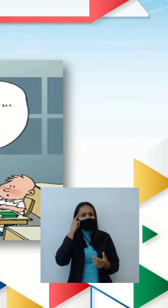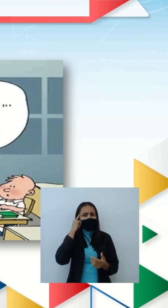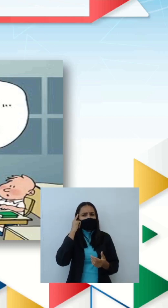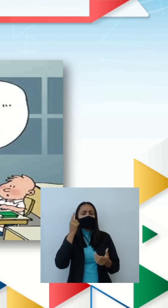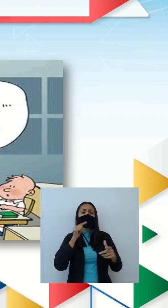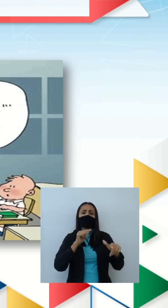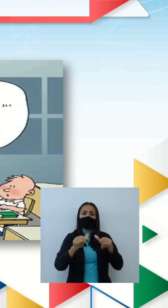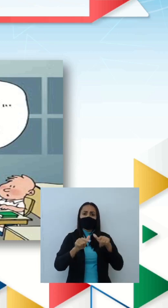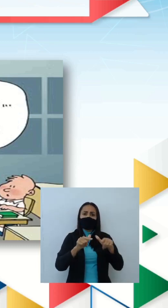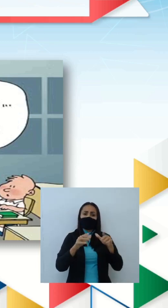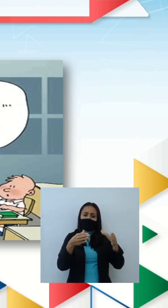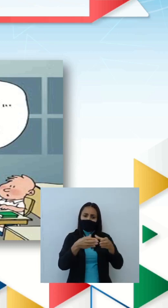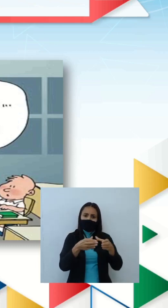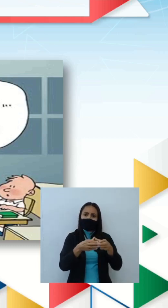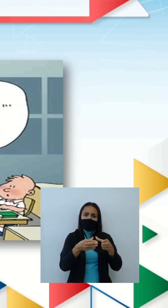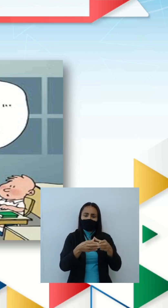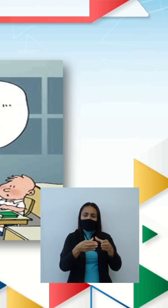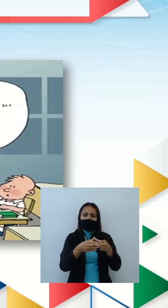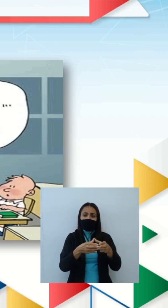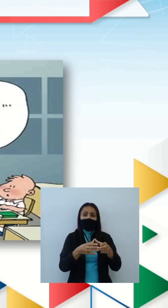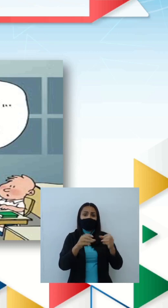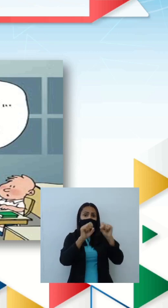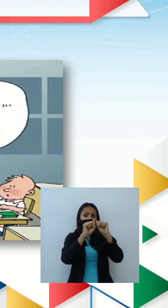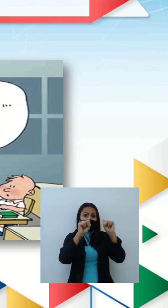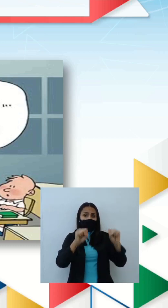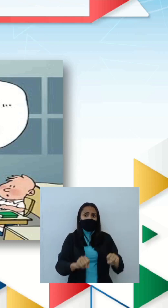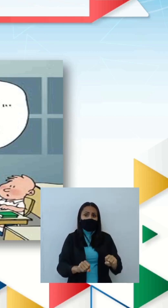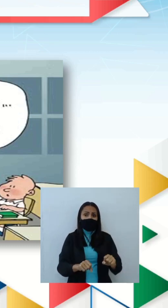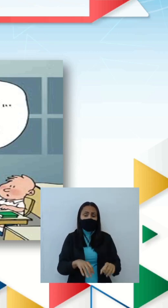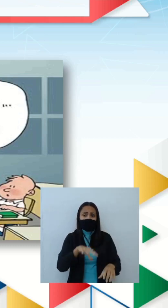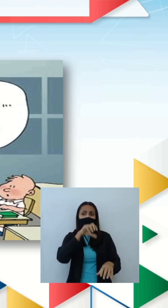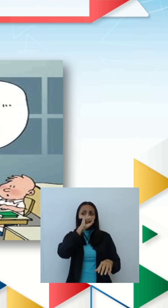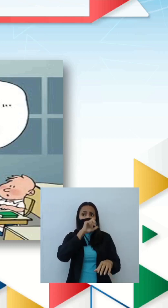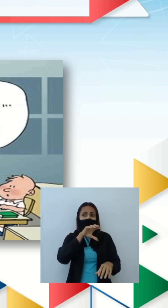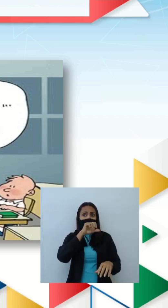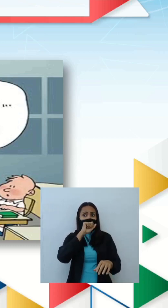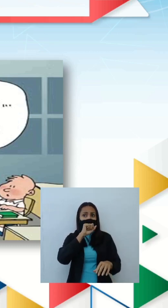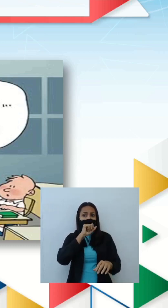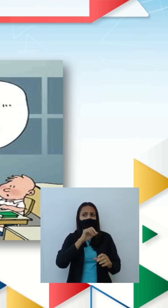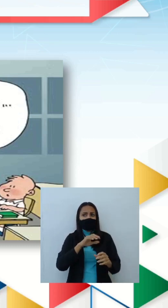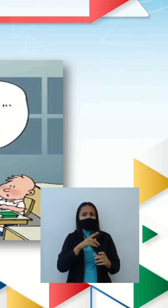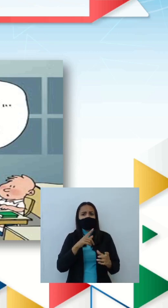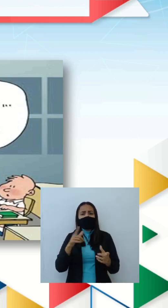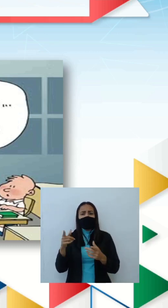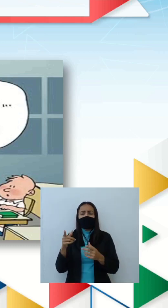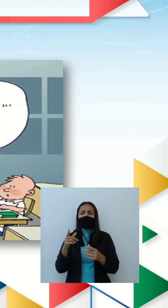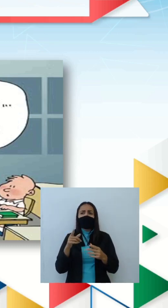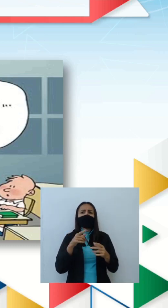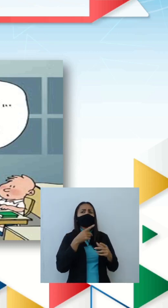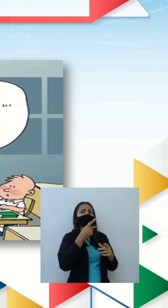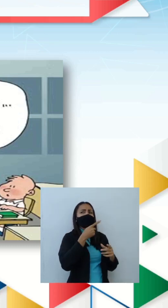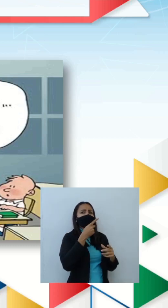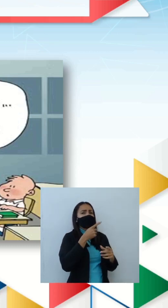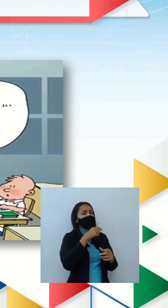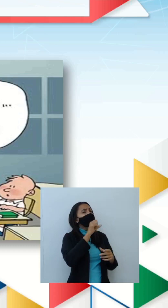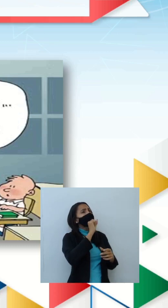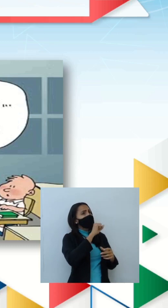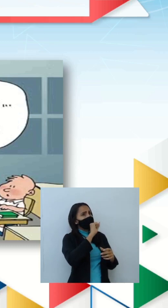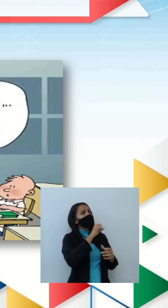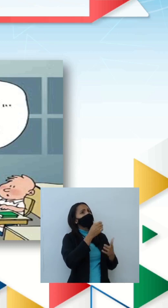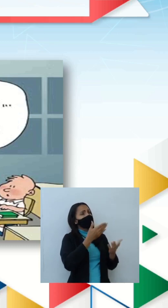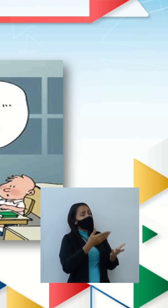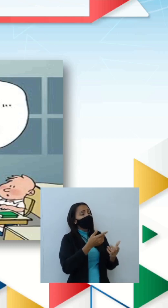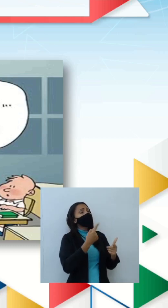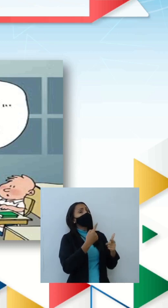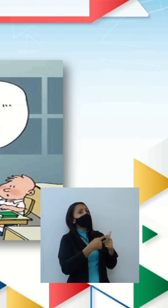trabalho em grupo sobre o sistema respiratório. Aí o menininho sozinho tá lá, sim senhora,